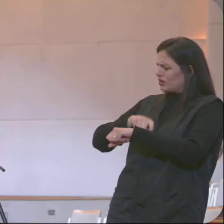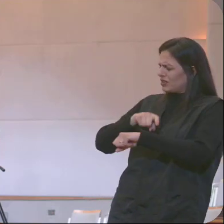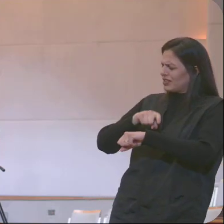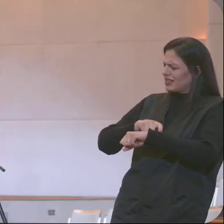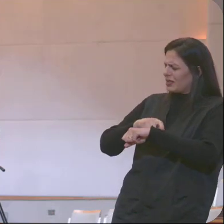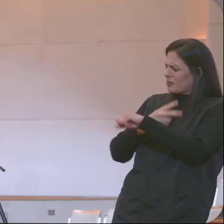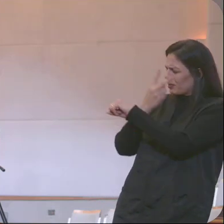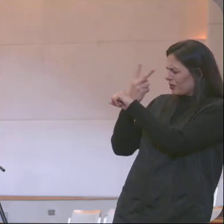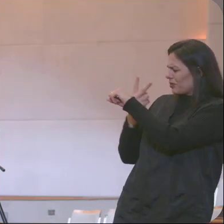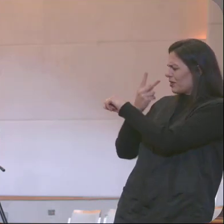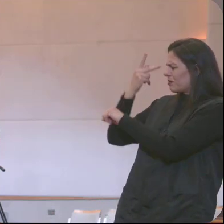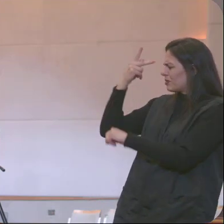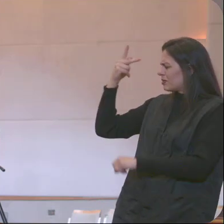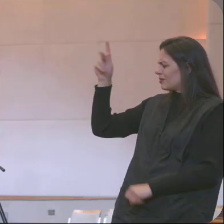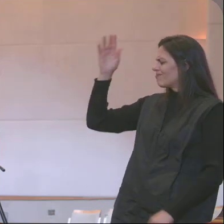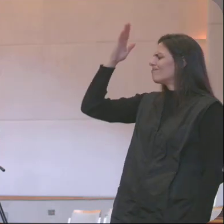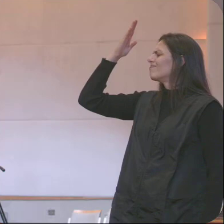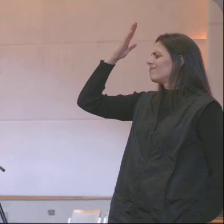presença.